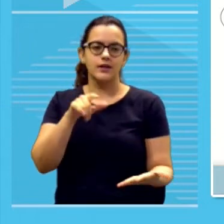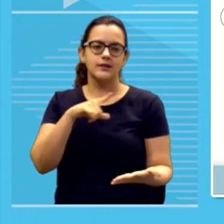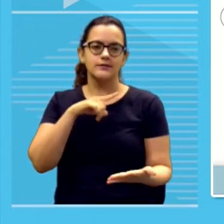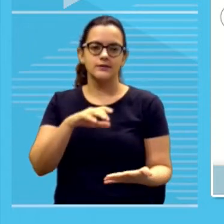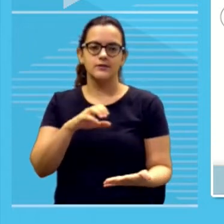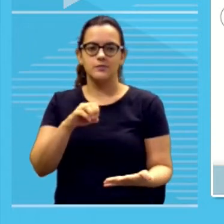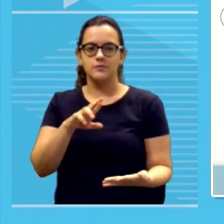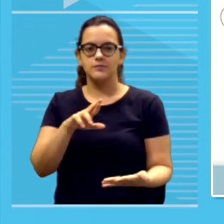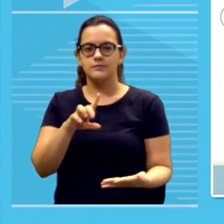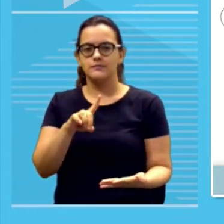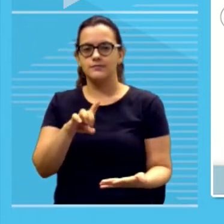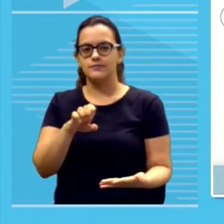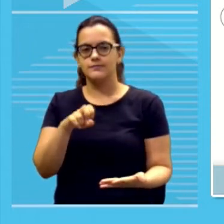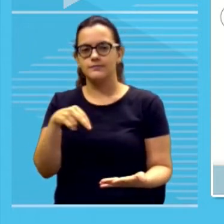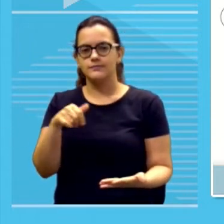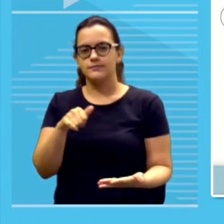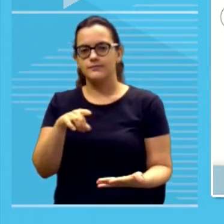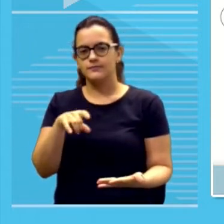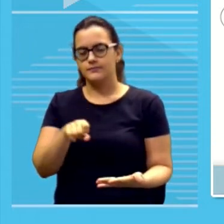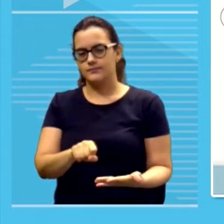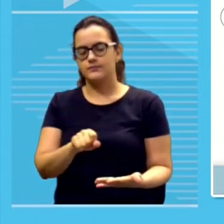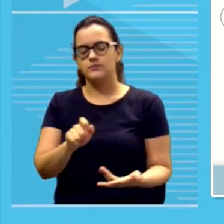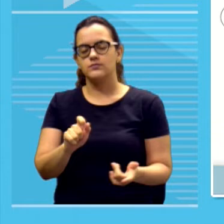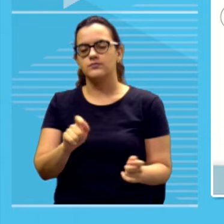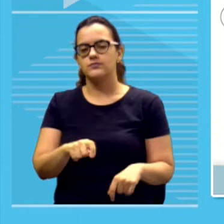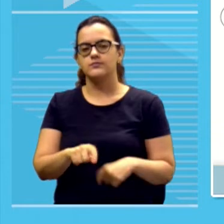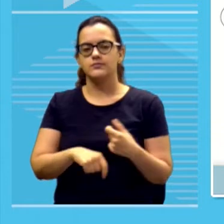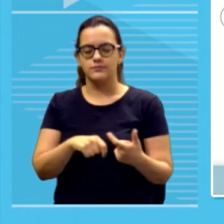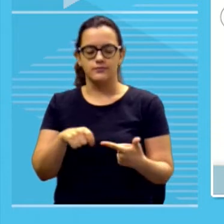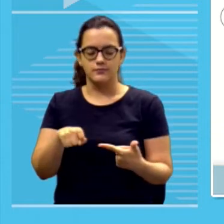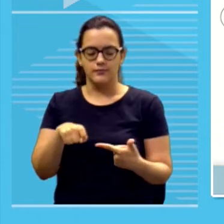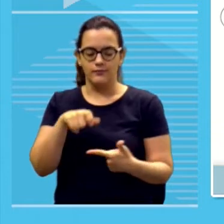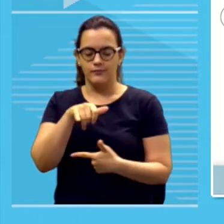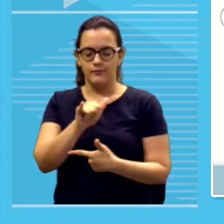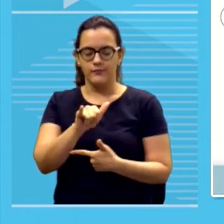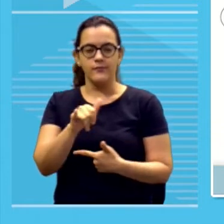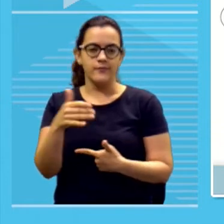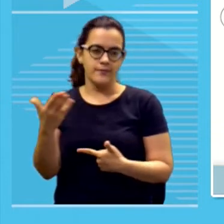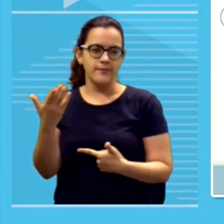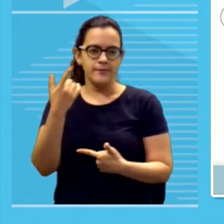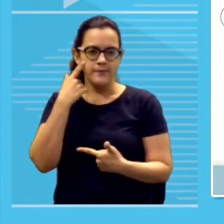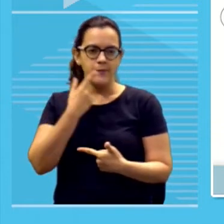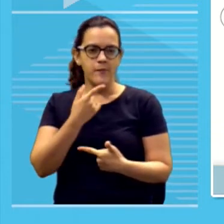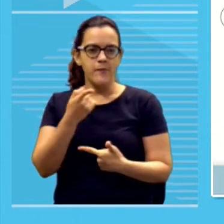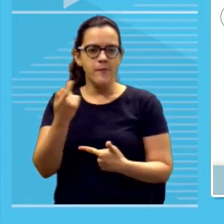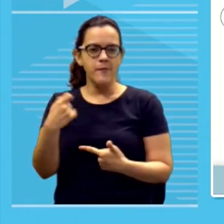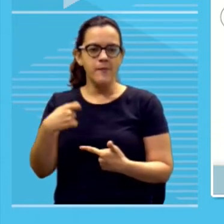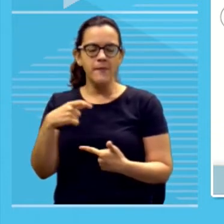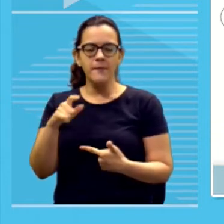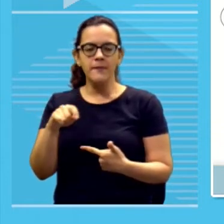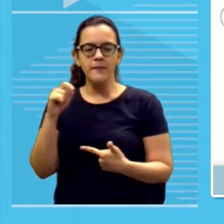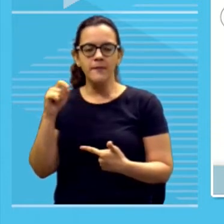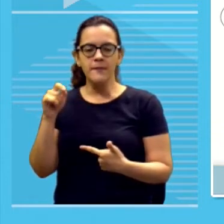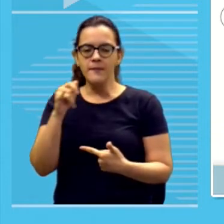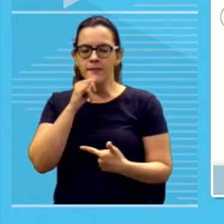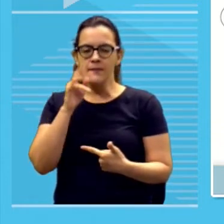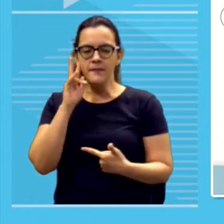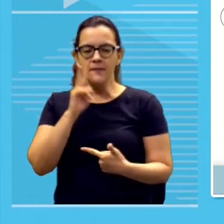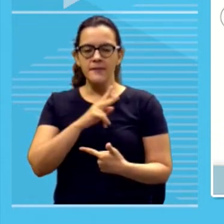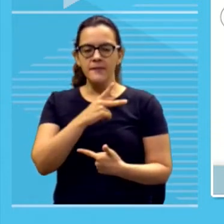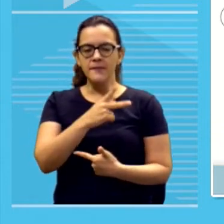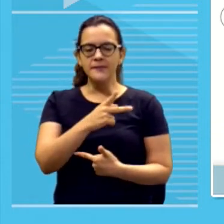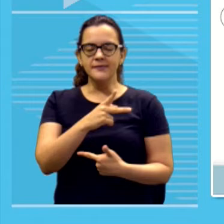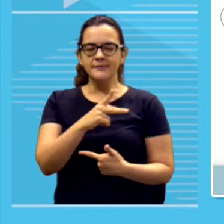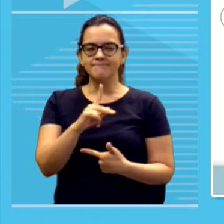nesse caso aí ele quer que nós calculamos a distância do e ao ponto que Prof